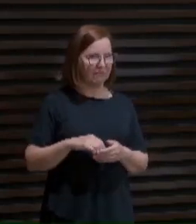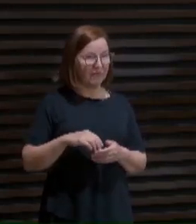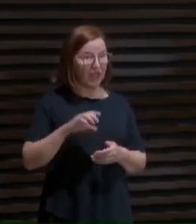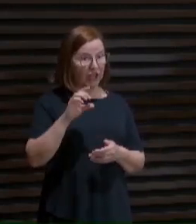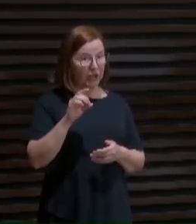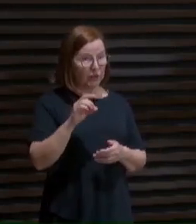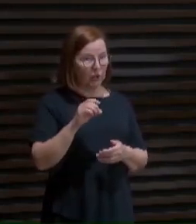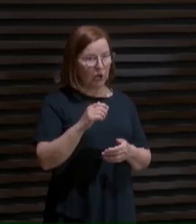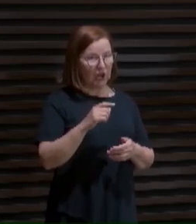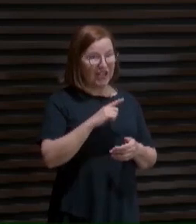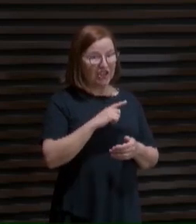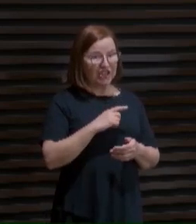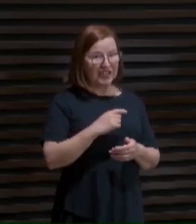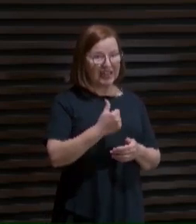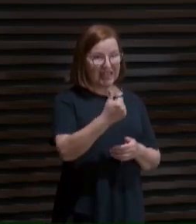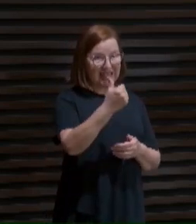naquele cenáculo.